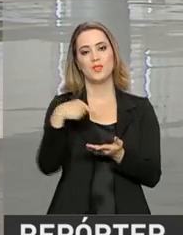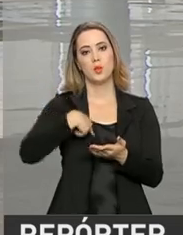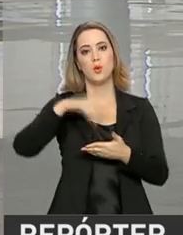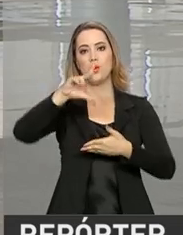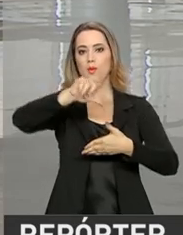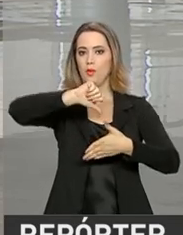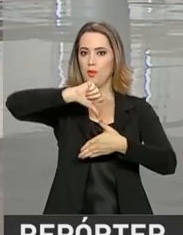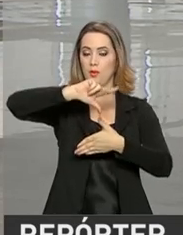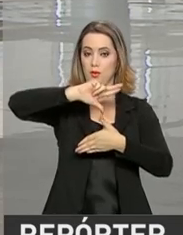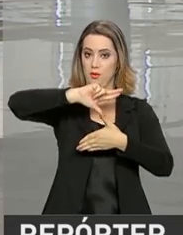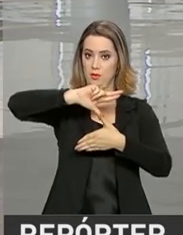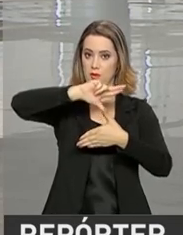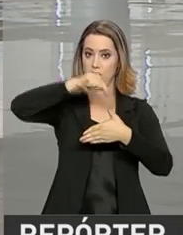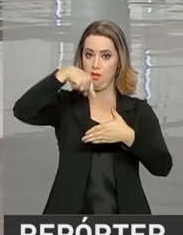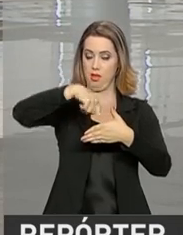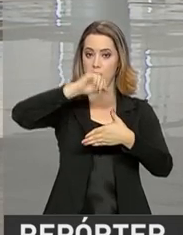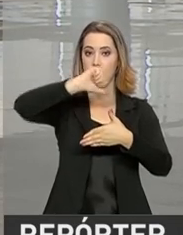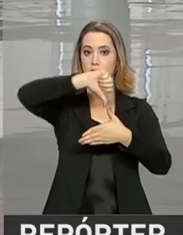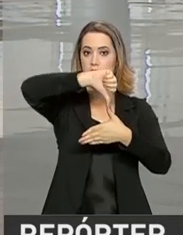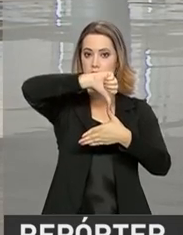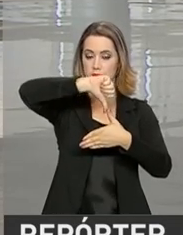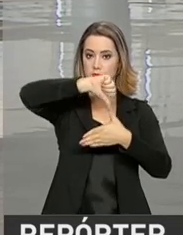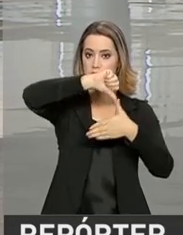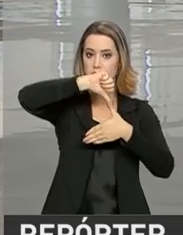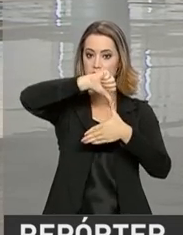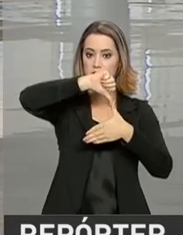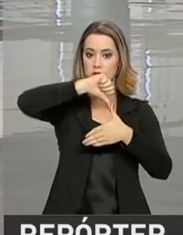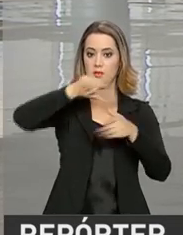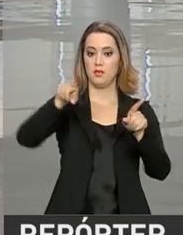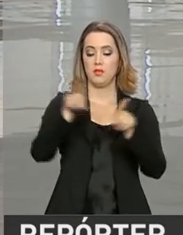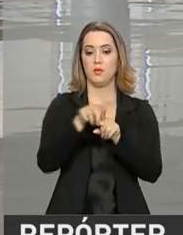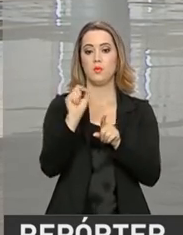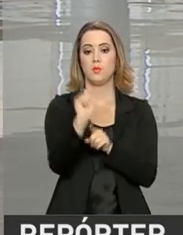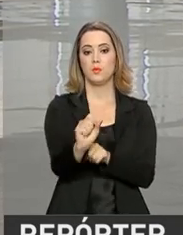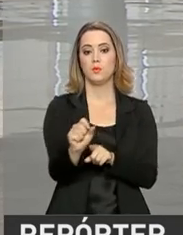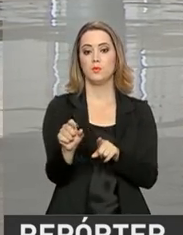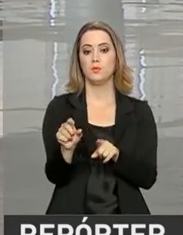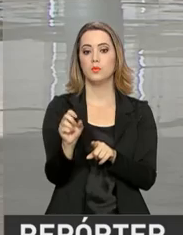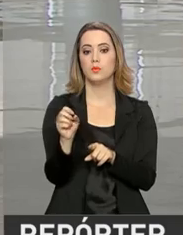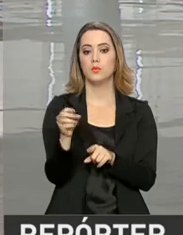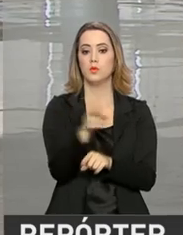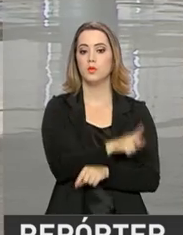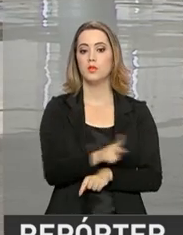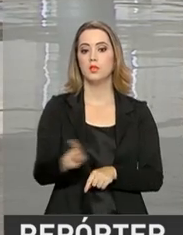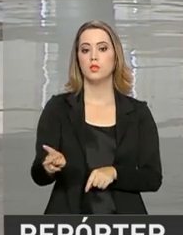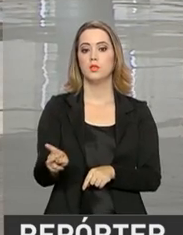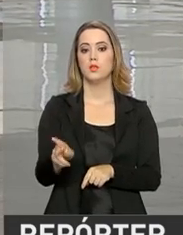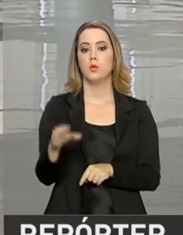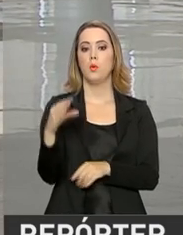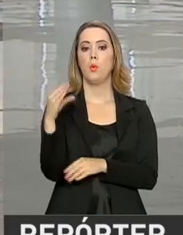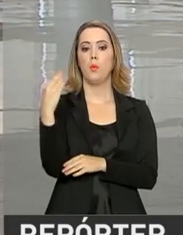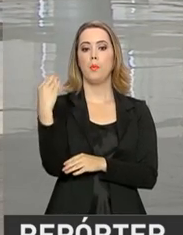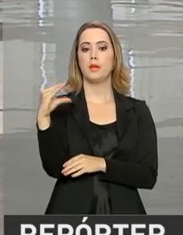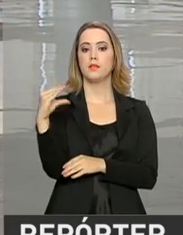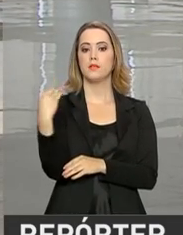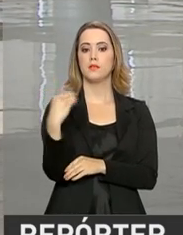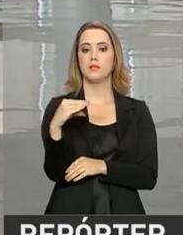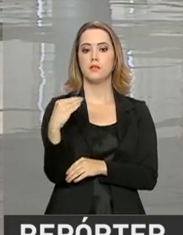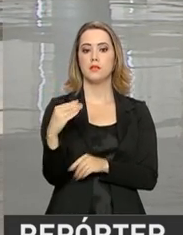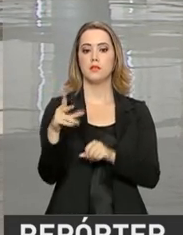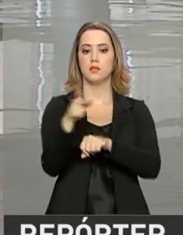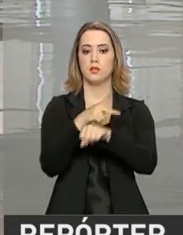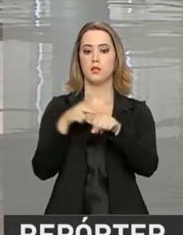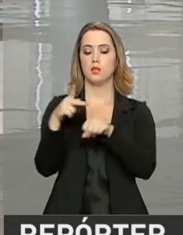América do Sul a América do Sul também faz parte da América Latina é o no presidente da Colômbia Juan Manuel